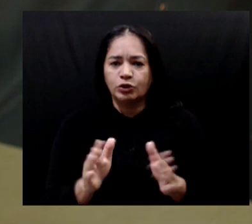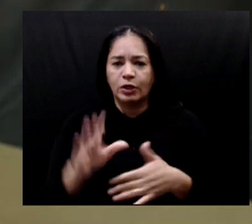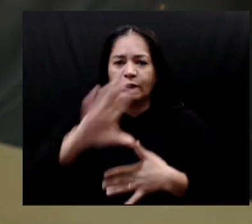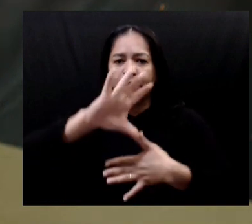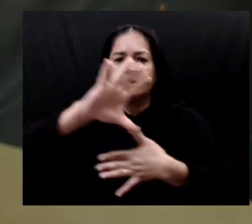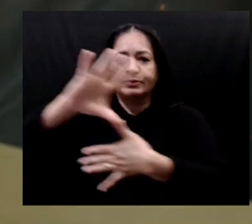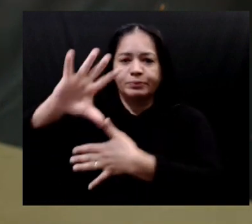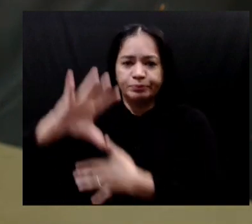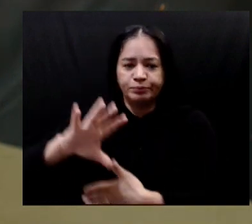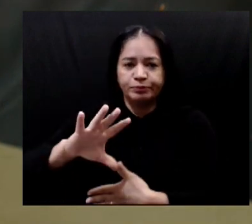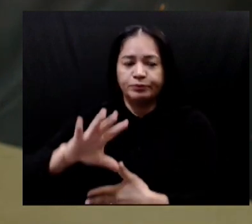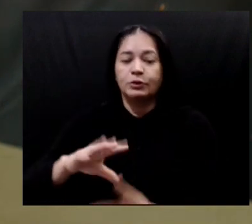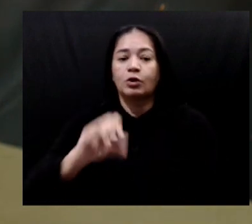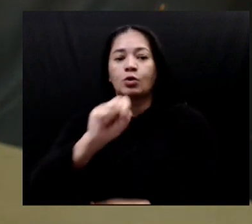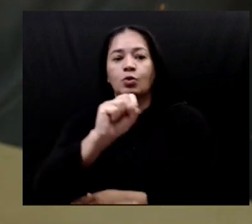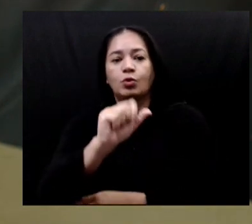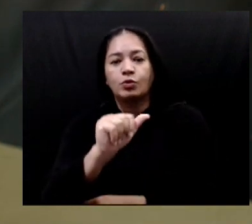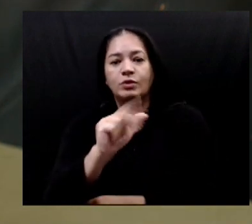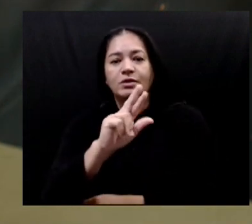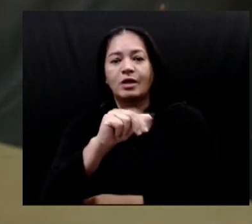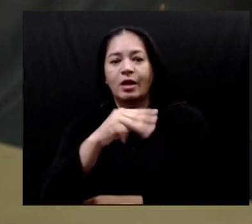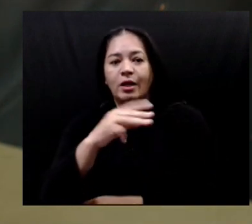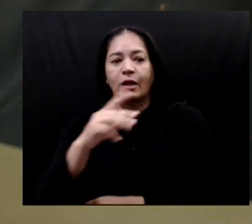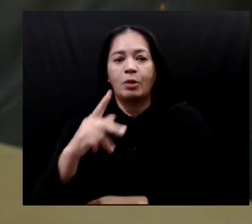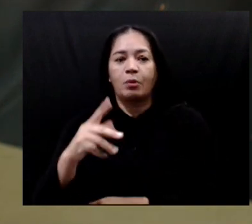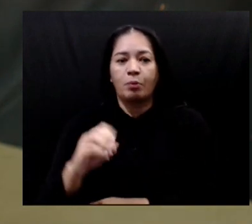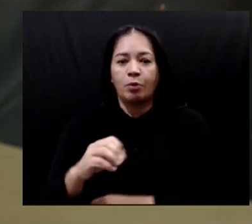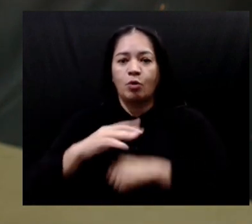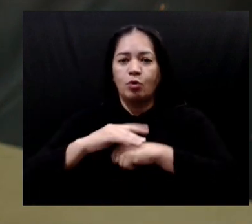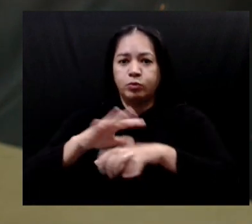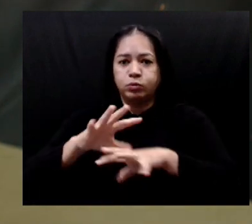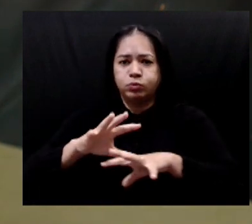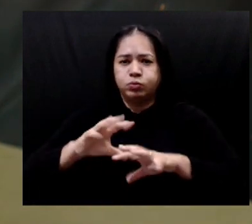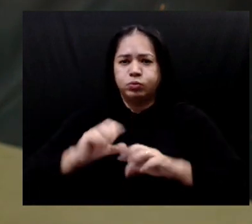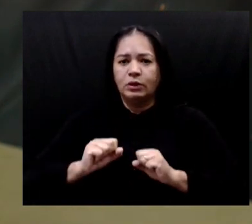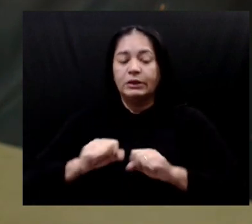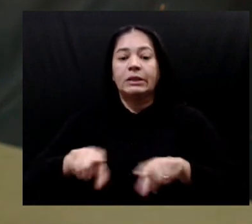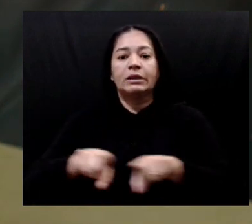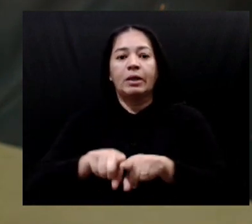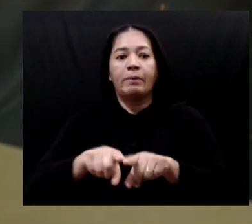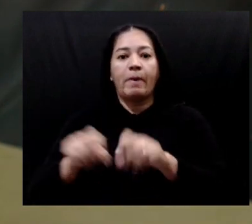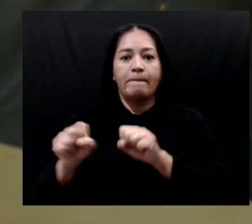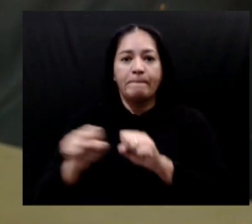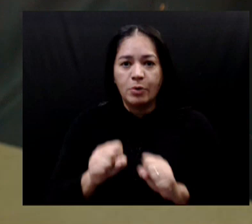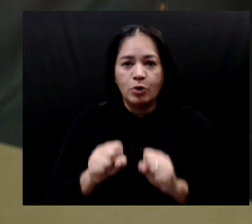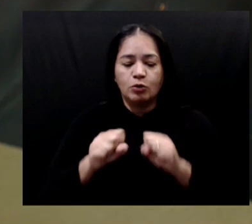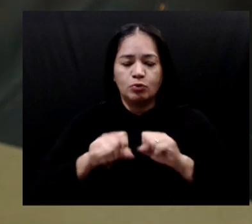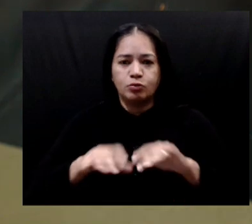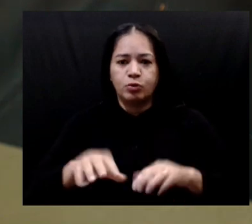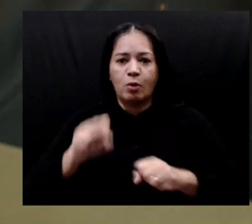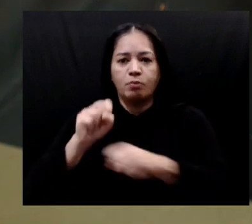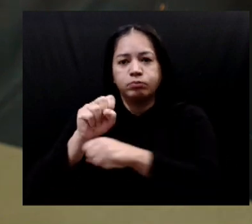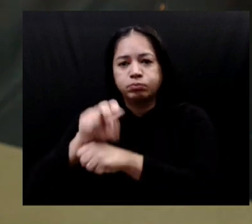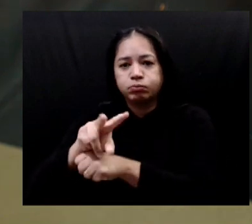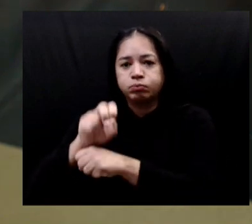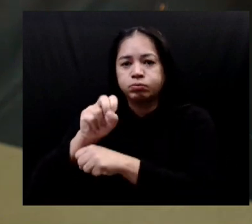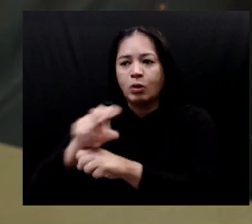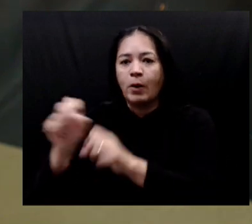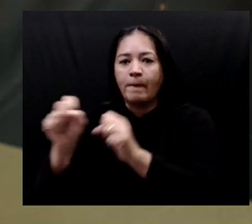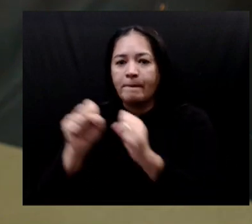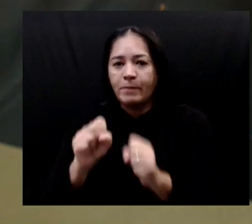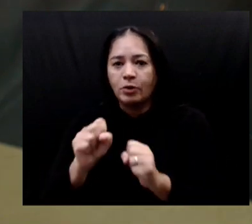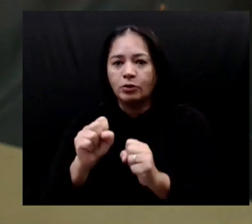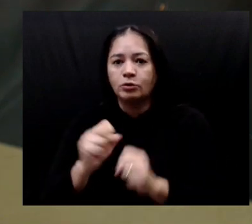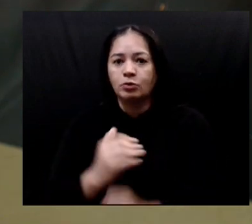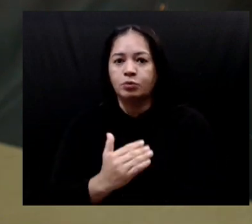é uma doença infecciosa, altamente contagiosa e é transmitida por um vírus e que pode ser fatal. A